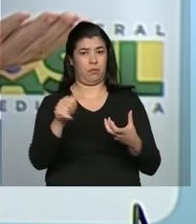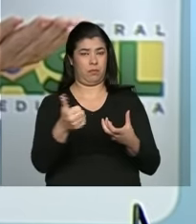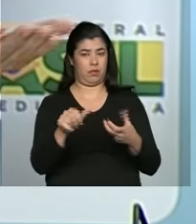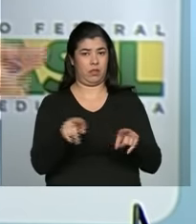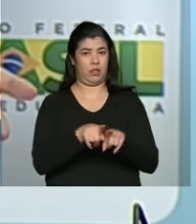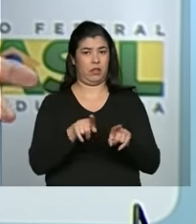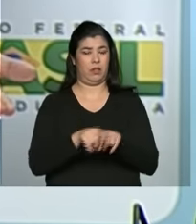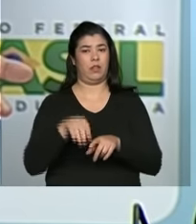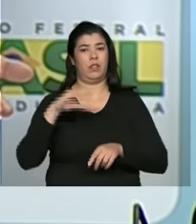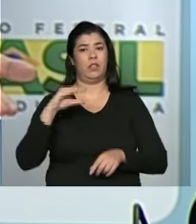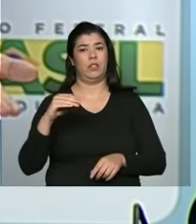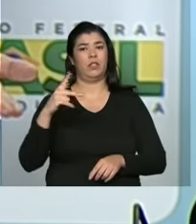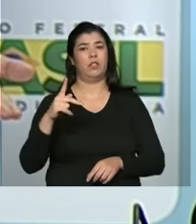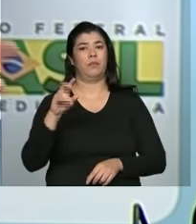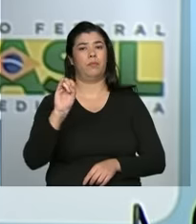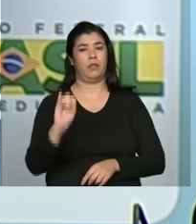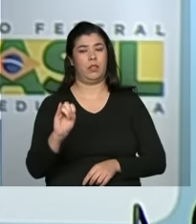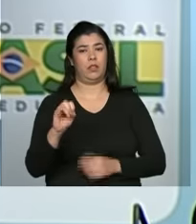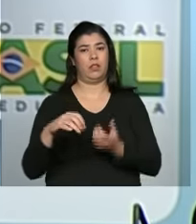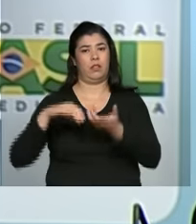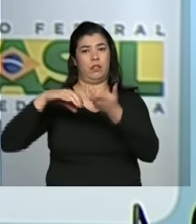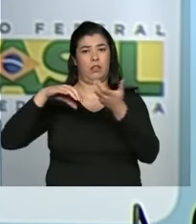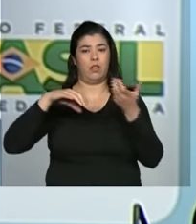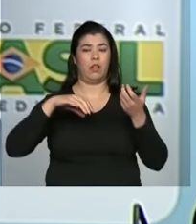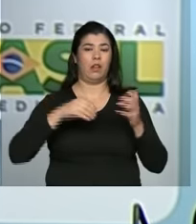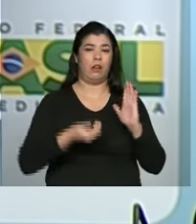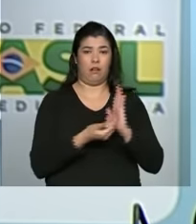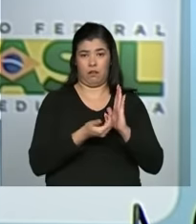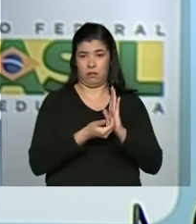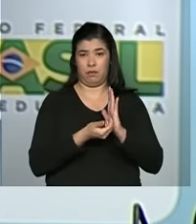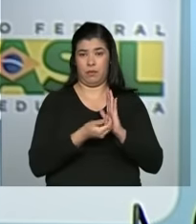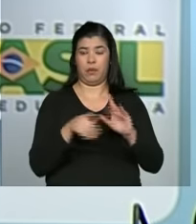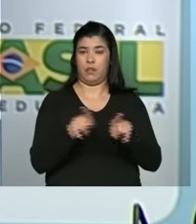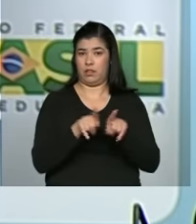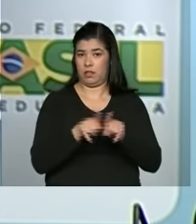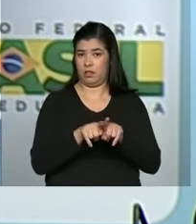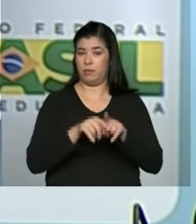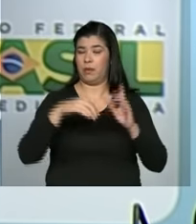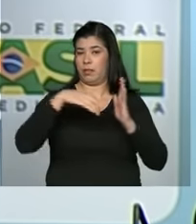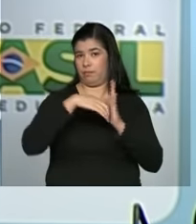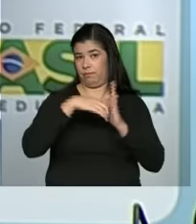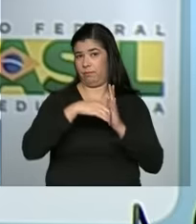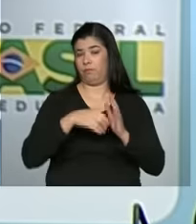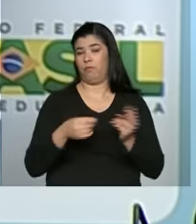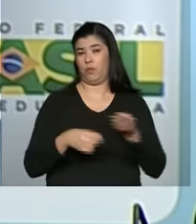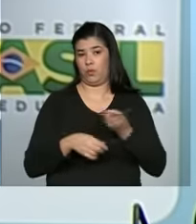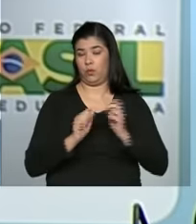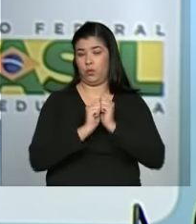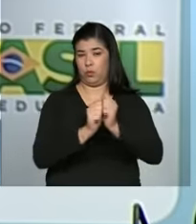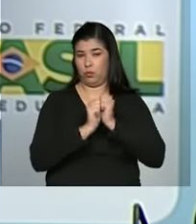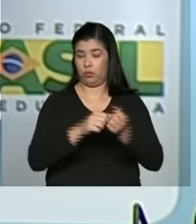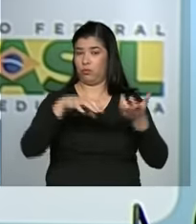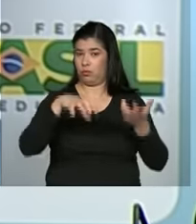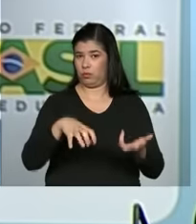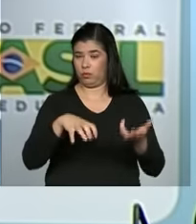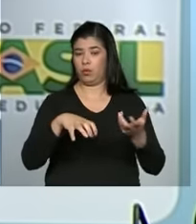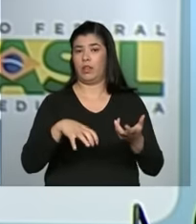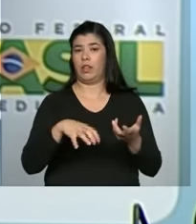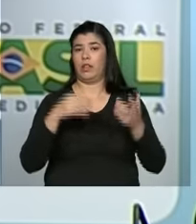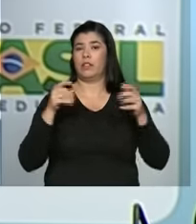a CPI da Câmara dos Deputados como a CPI do Senado e contamos com uma participação de